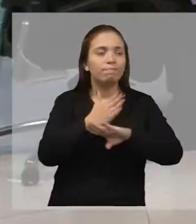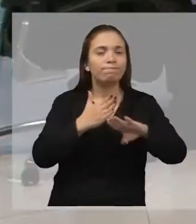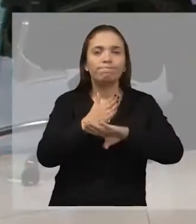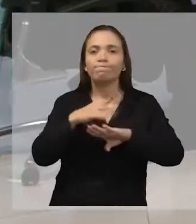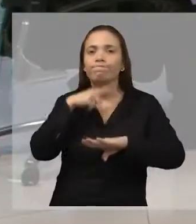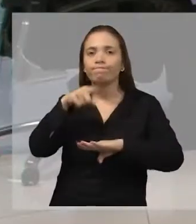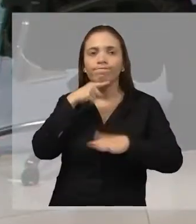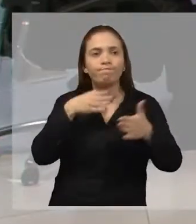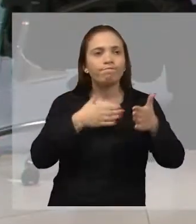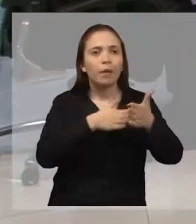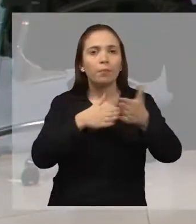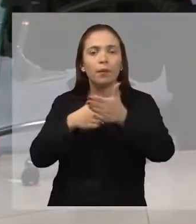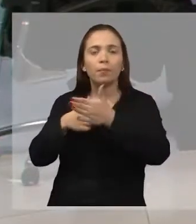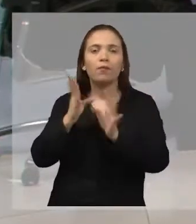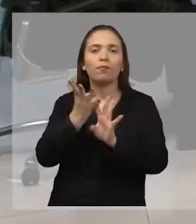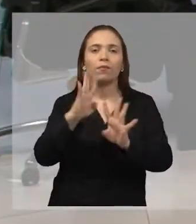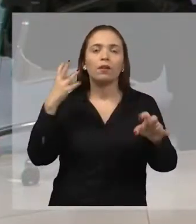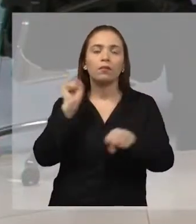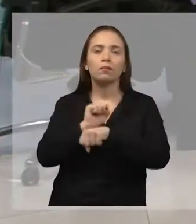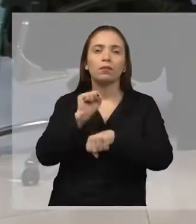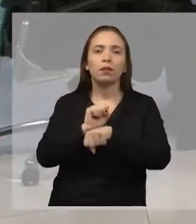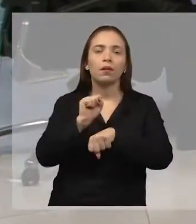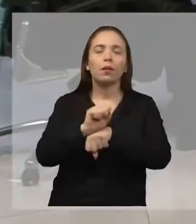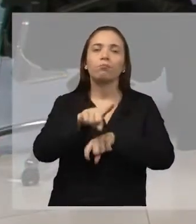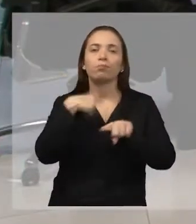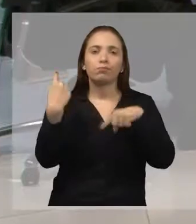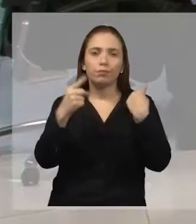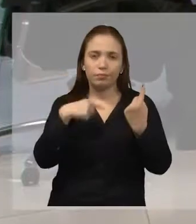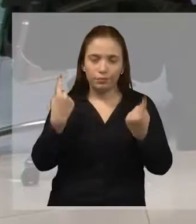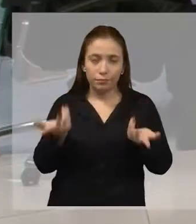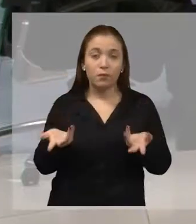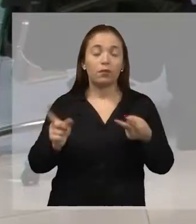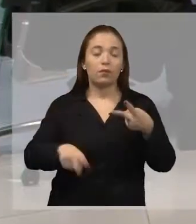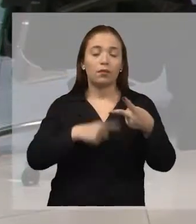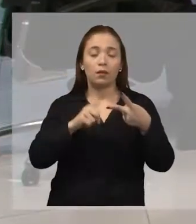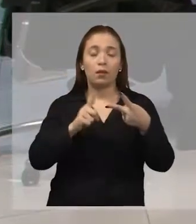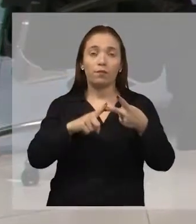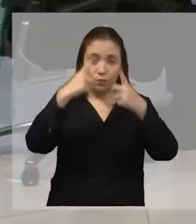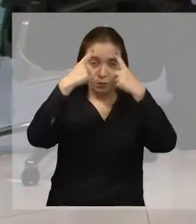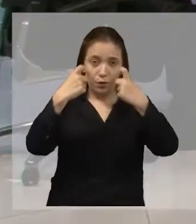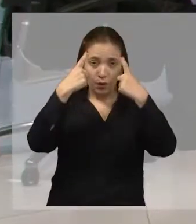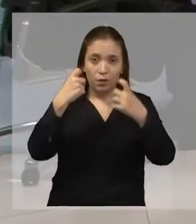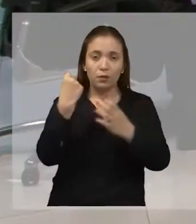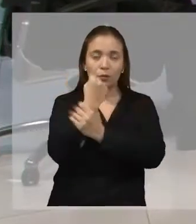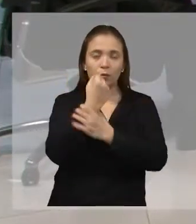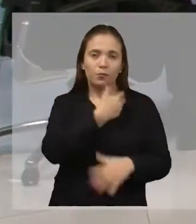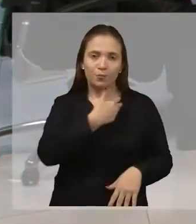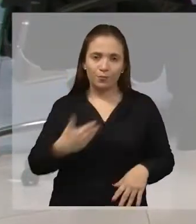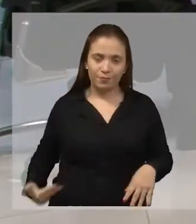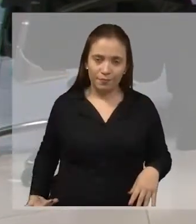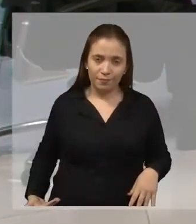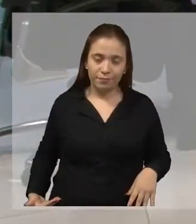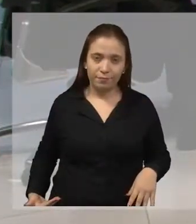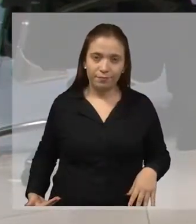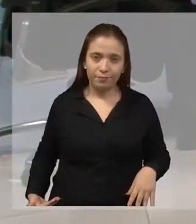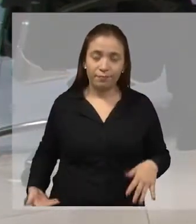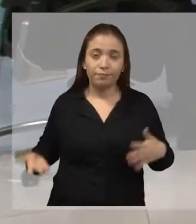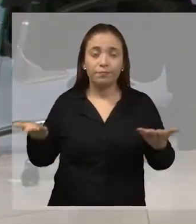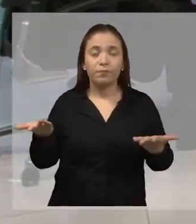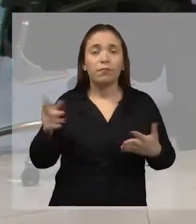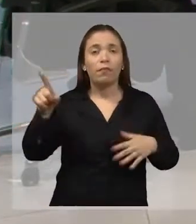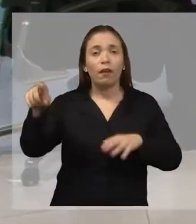né, algumas das suas teses, das suas ideias. Então, esse Centrão, ele permaneceu até hoje. Não, eu só estou colocando